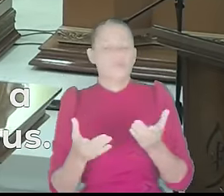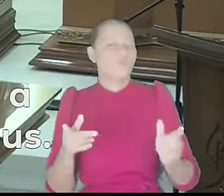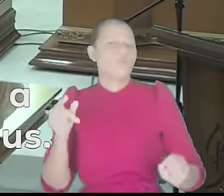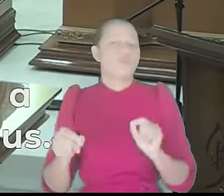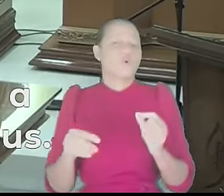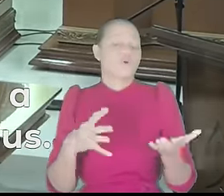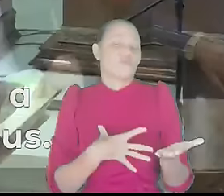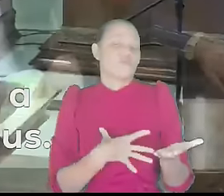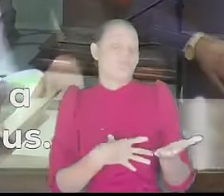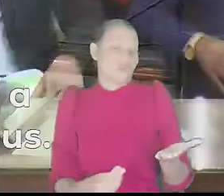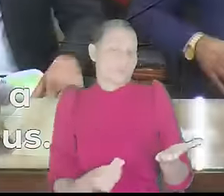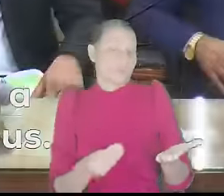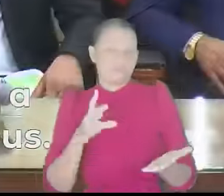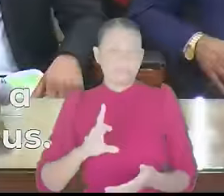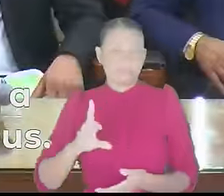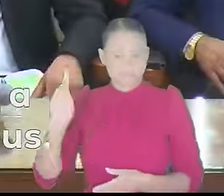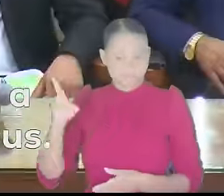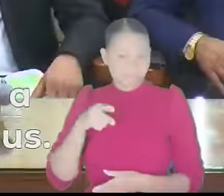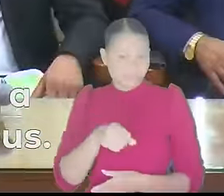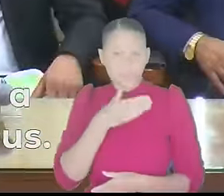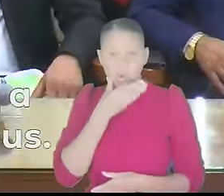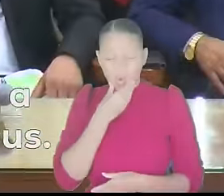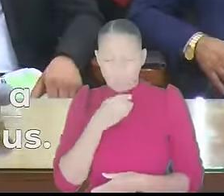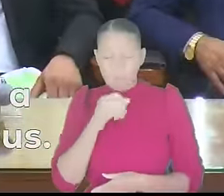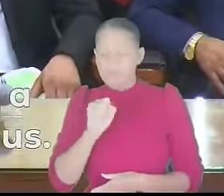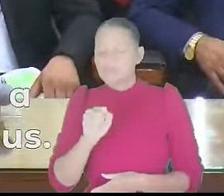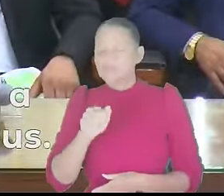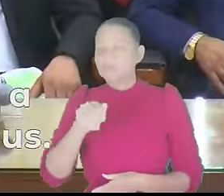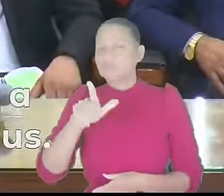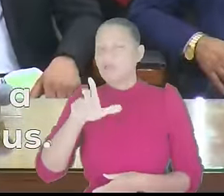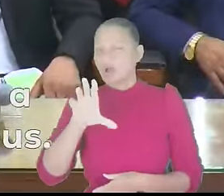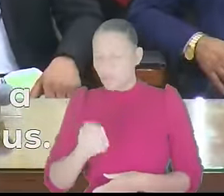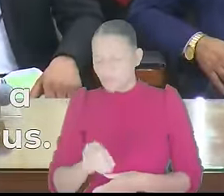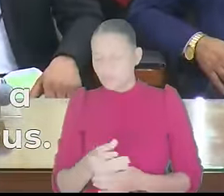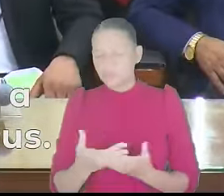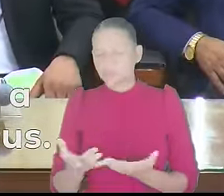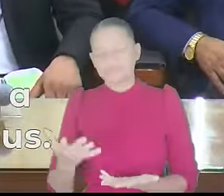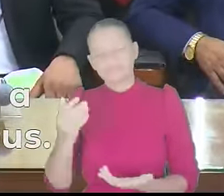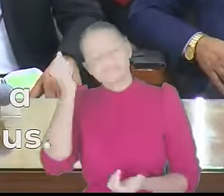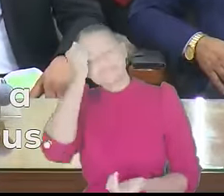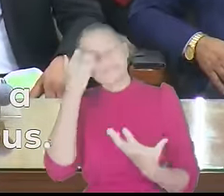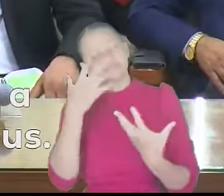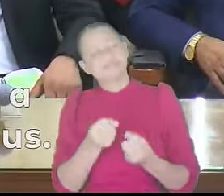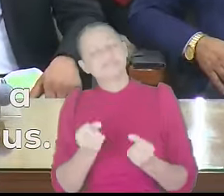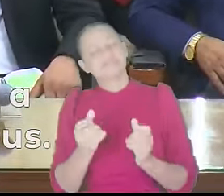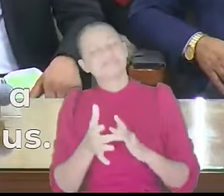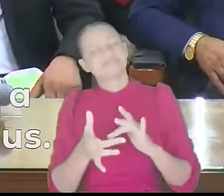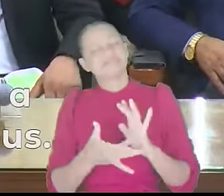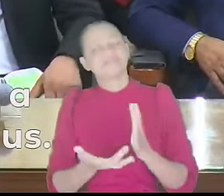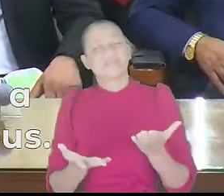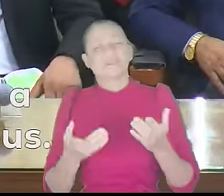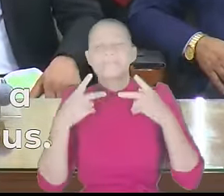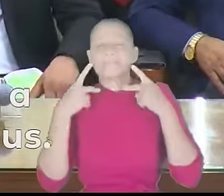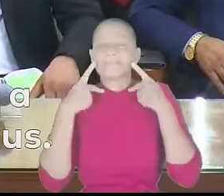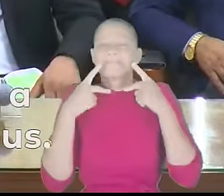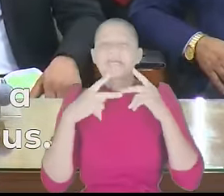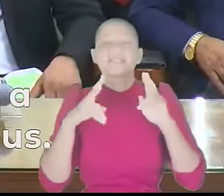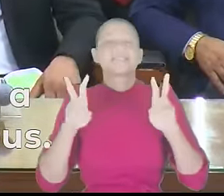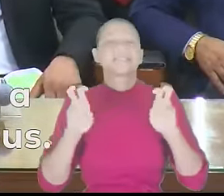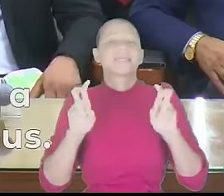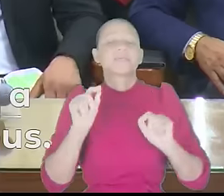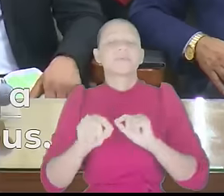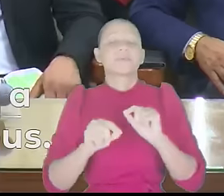foi Saulo quando se converteu. E logo saiu para as sinagogas, pregando sobre quem? Falando sobre